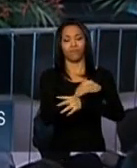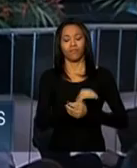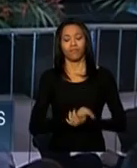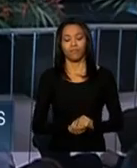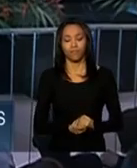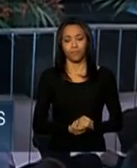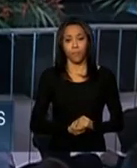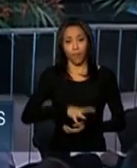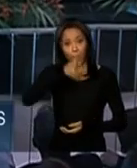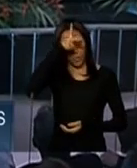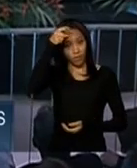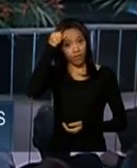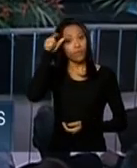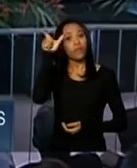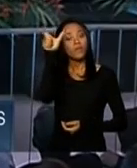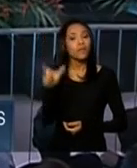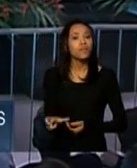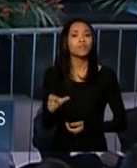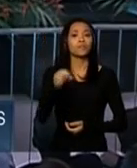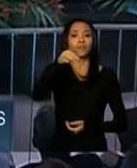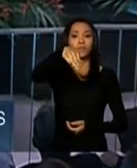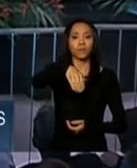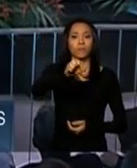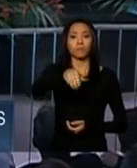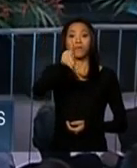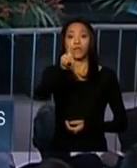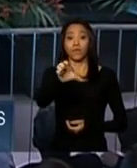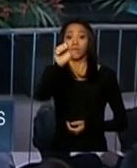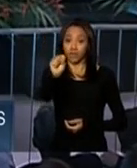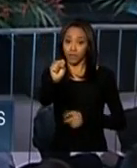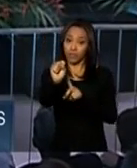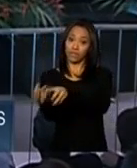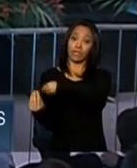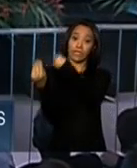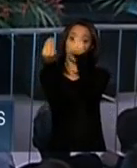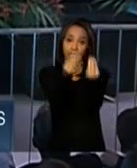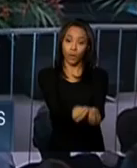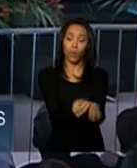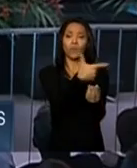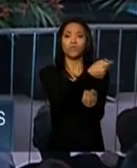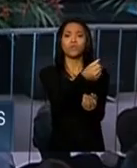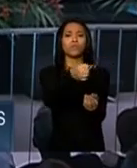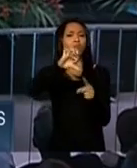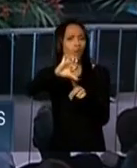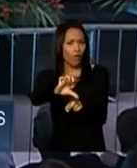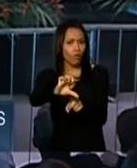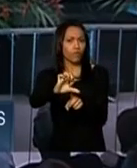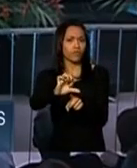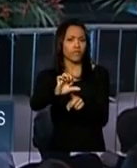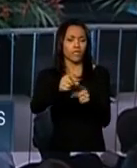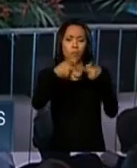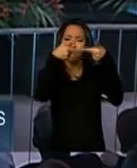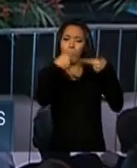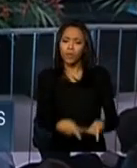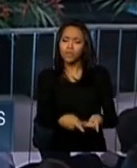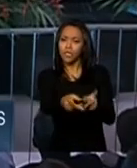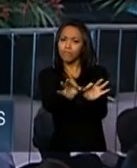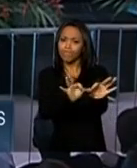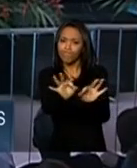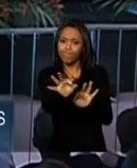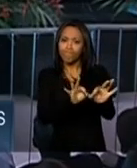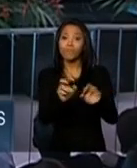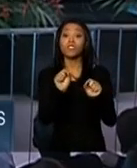O prefeito Silvio Mendes entregou para a cidade de Teresina, em 2009, um plano diretor de